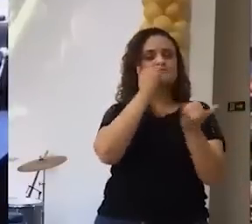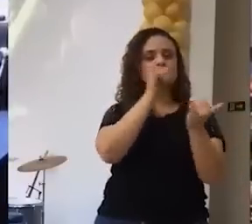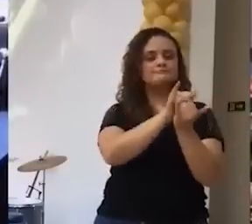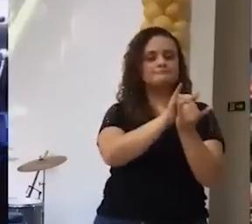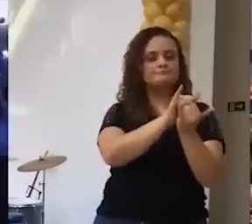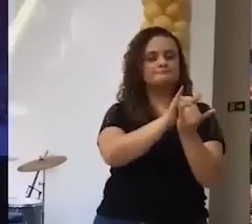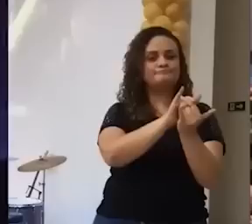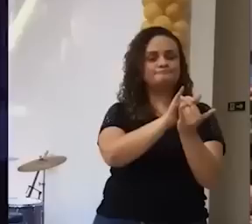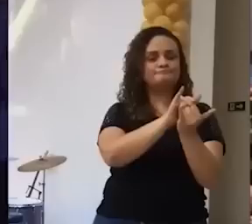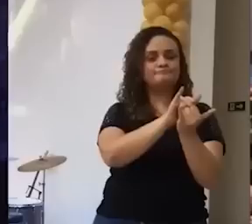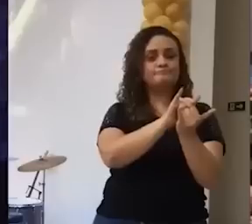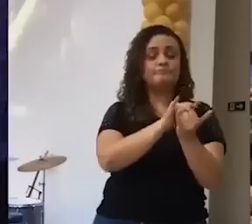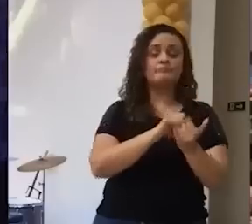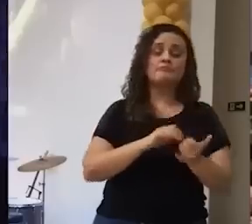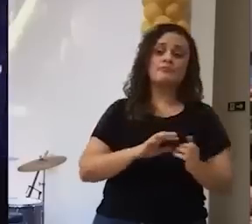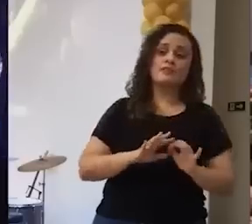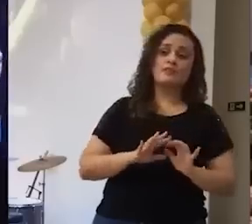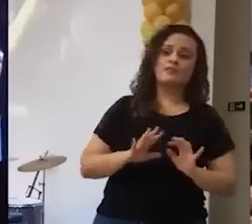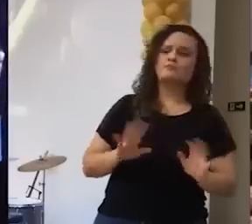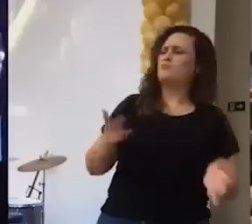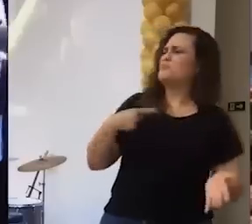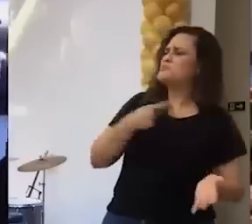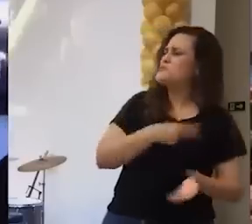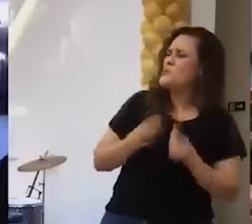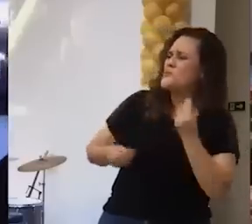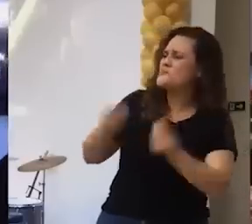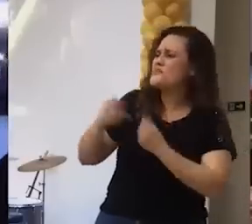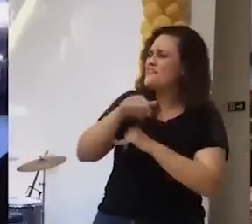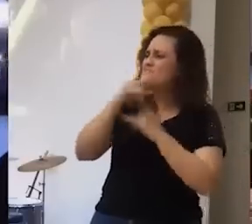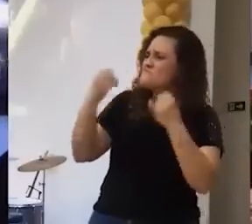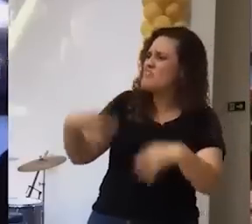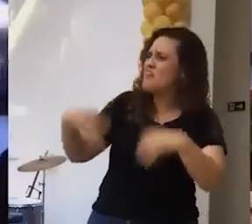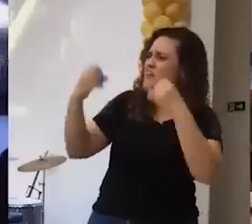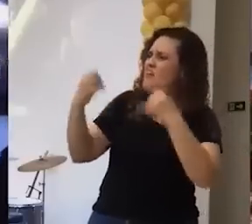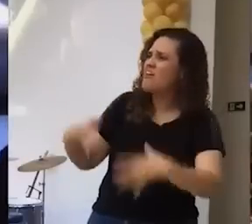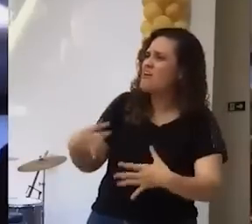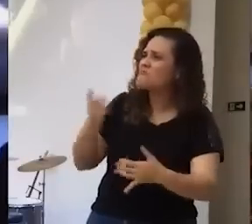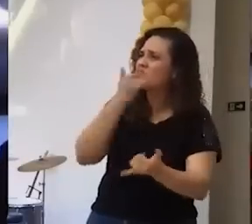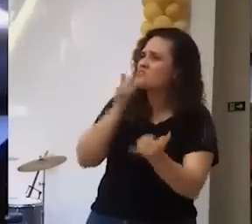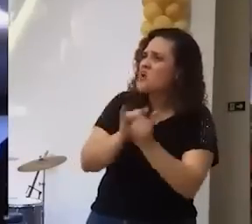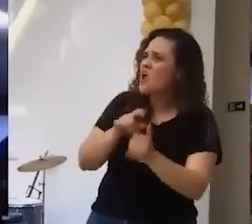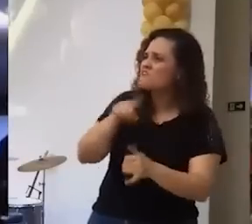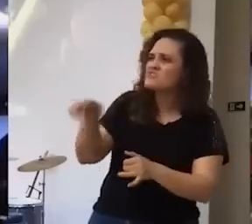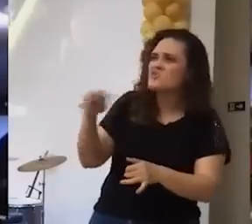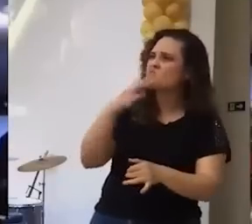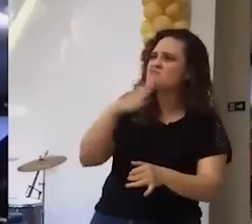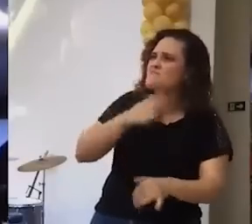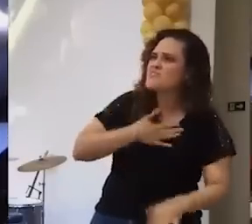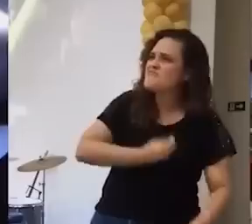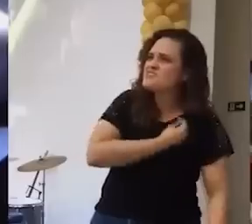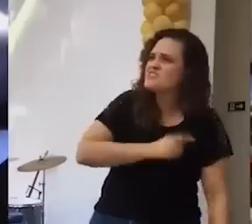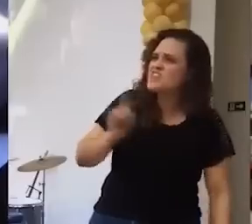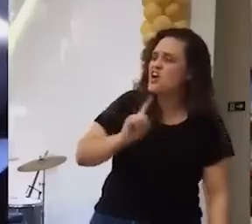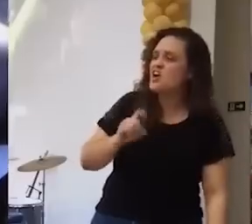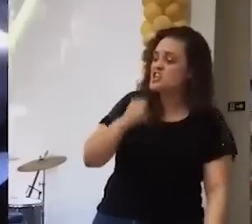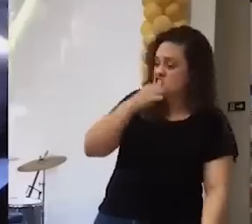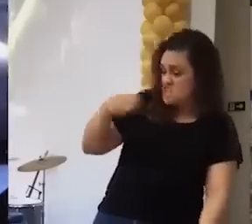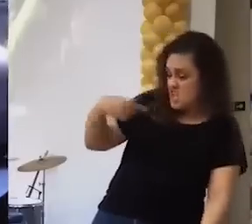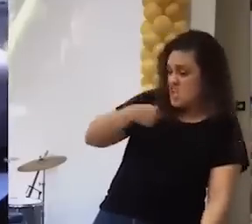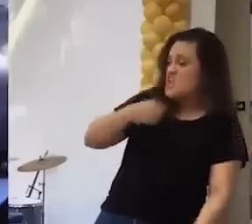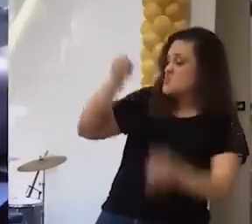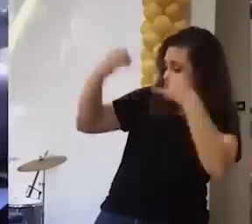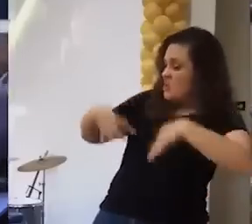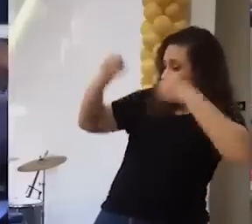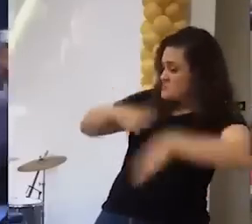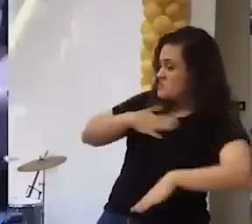Mas talvez você argumente: pastor, o senhor está falando desse negócio de perdoar, porque o senhor não conhece a minha história. Se eu contar a minha história, o senhor vai me dar razão. Não dá